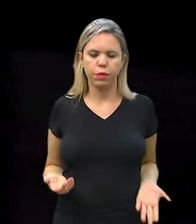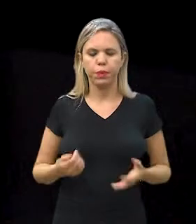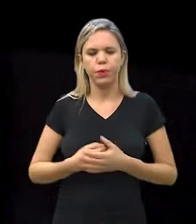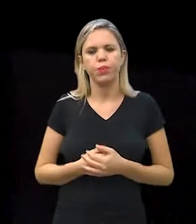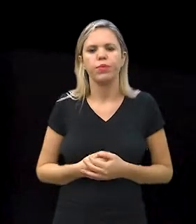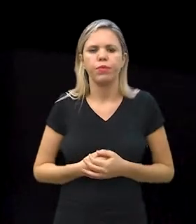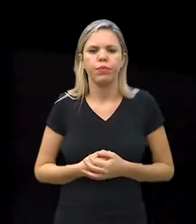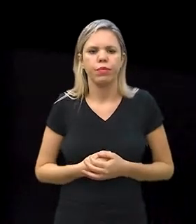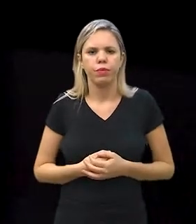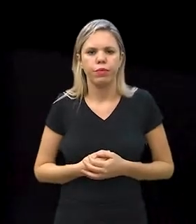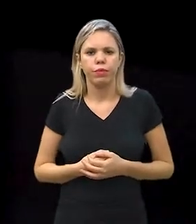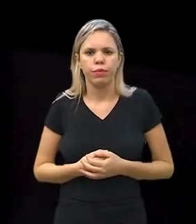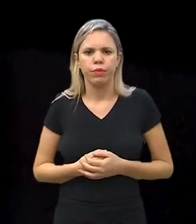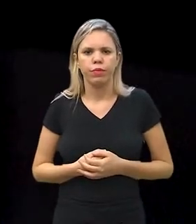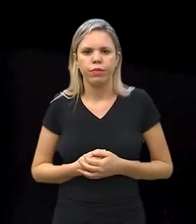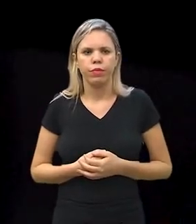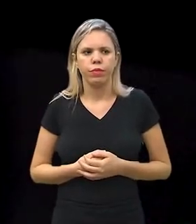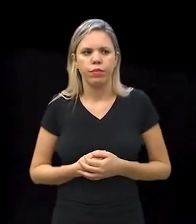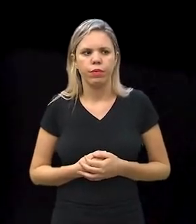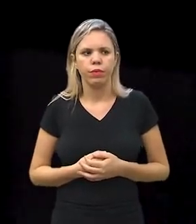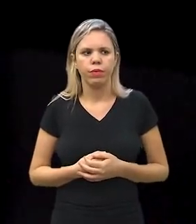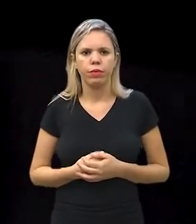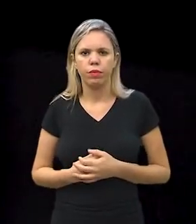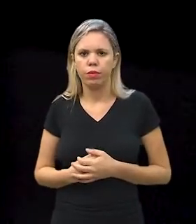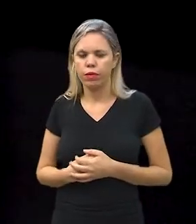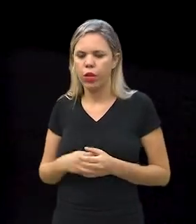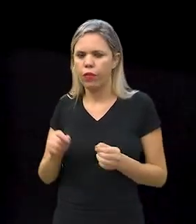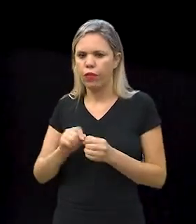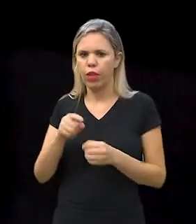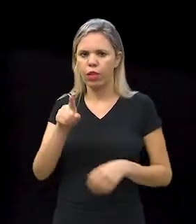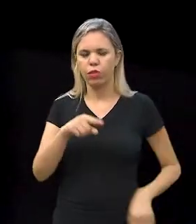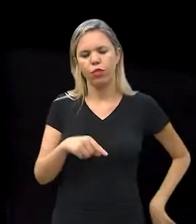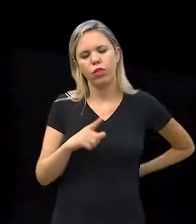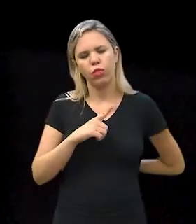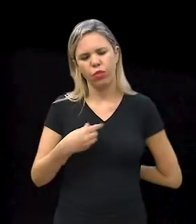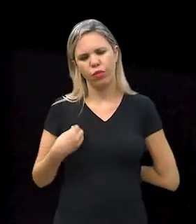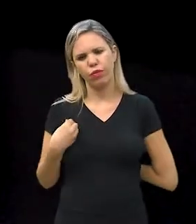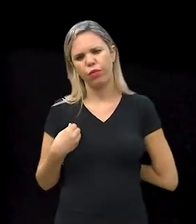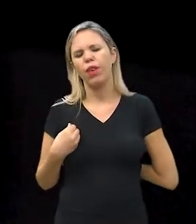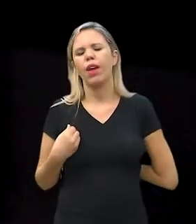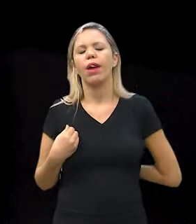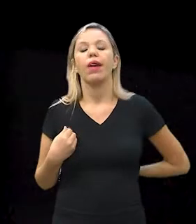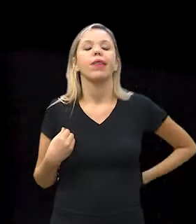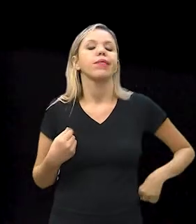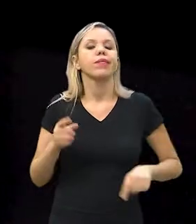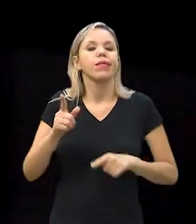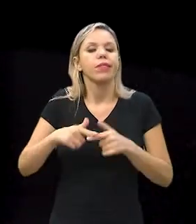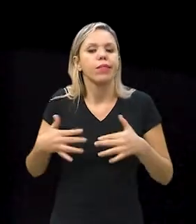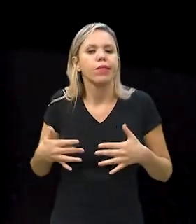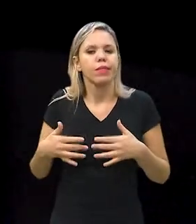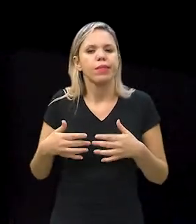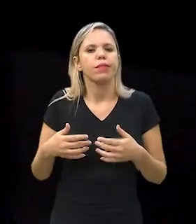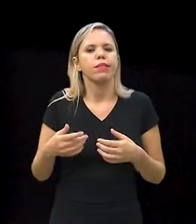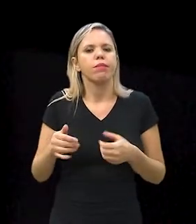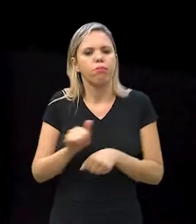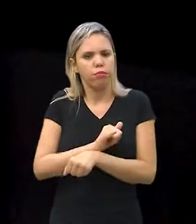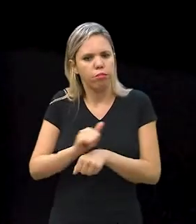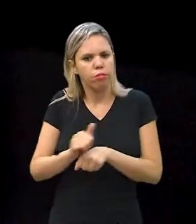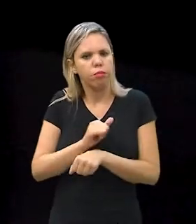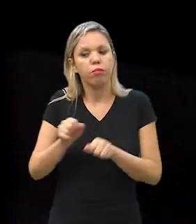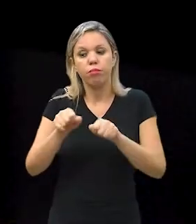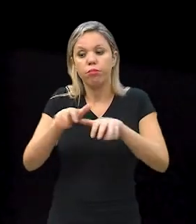esse trabalho, de certa forma, então, ele fez com que você tivesse as ferramentas para,